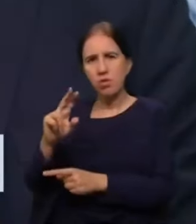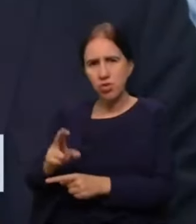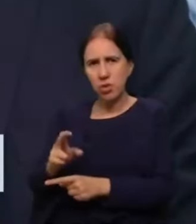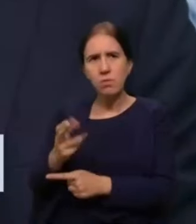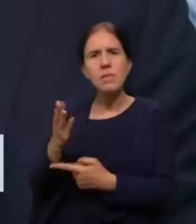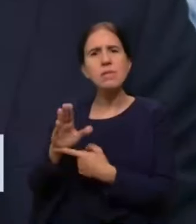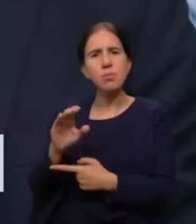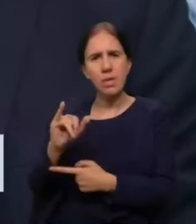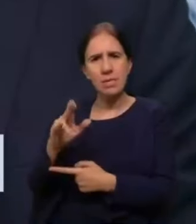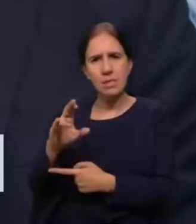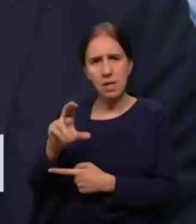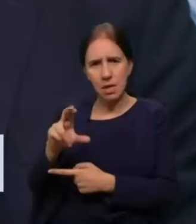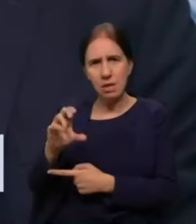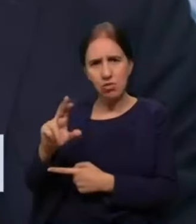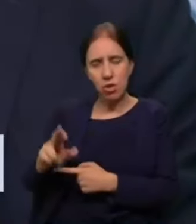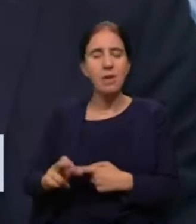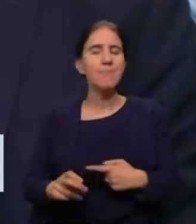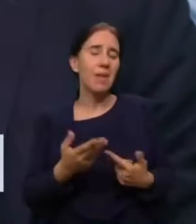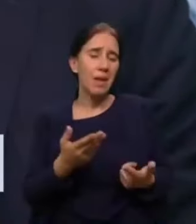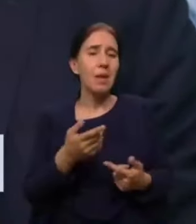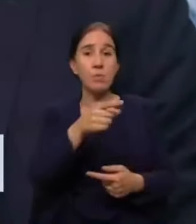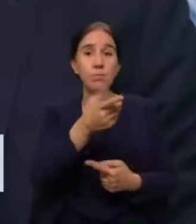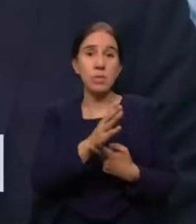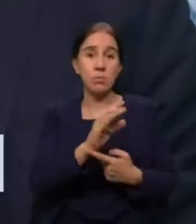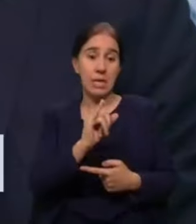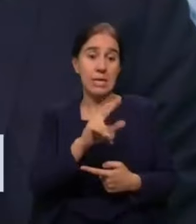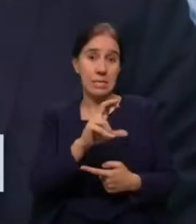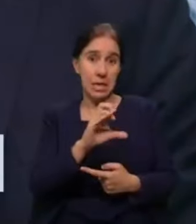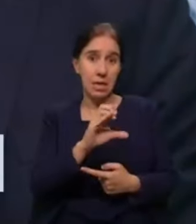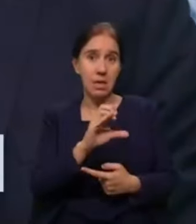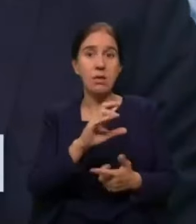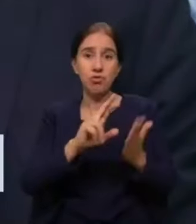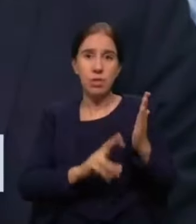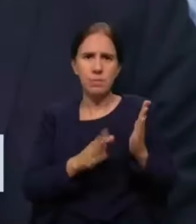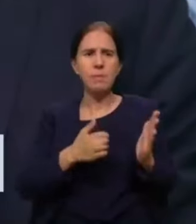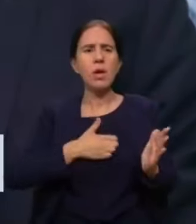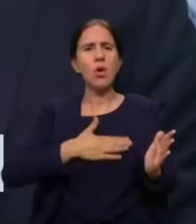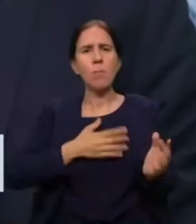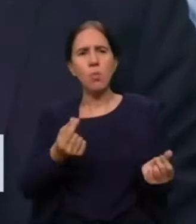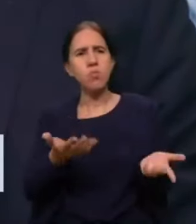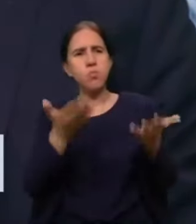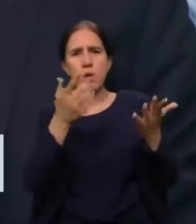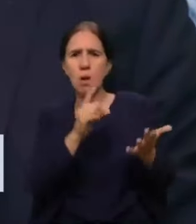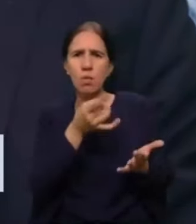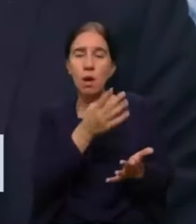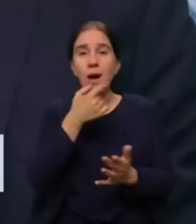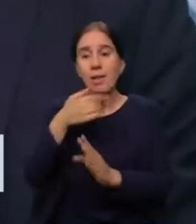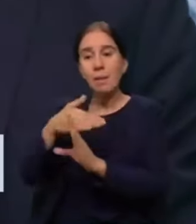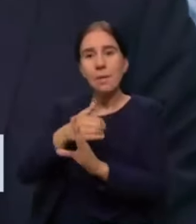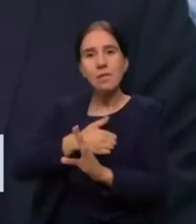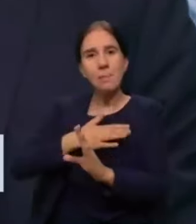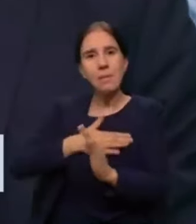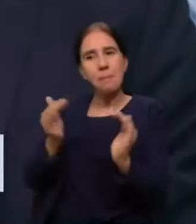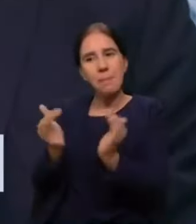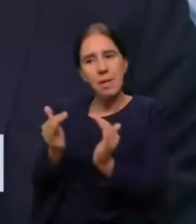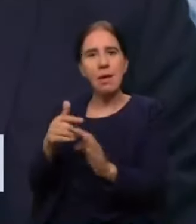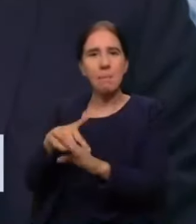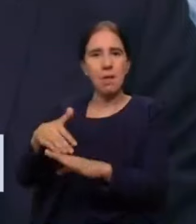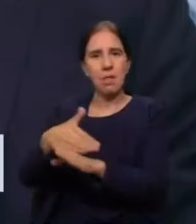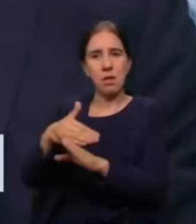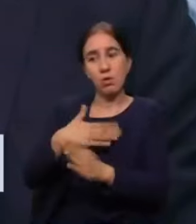Deu um exemplo. IRC. Nós temos uma necessidade de descida do IRC, sim, é verdade. Mas não é para os grandes grupos económicos. É para as micro, pequenas e médias empresas. Como nós